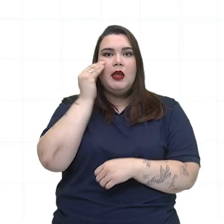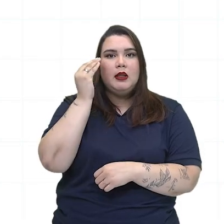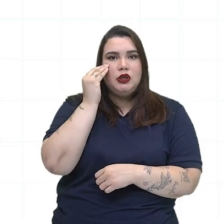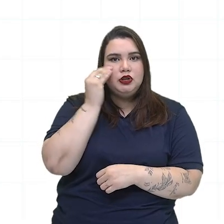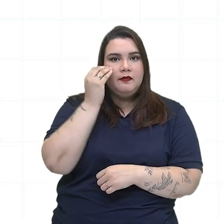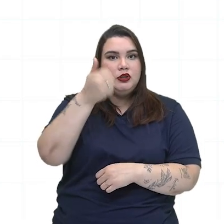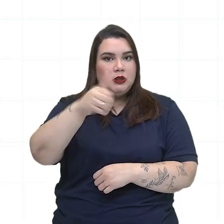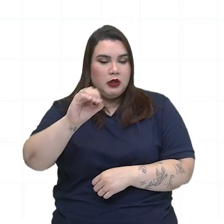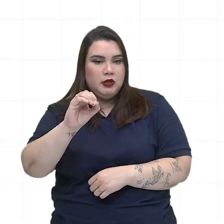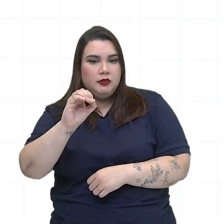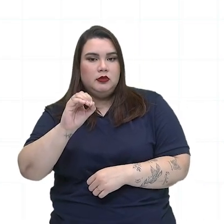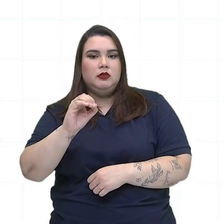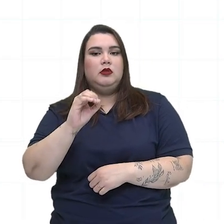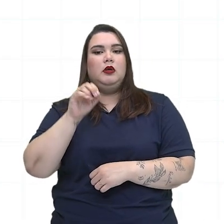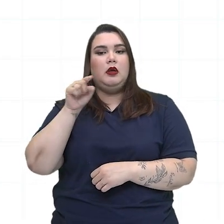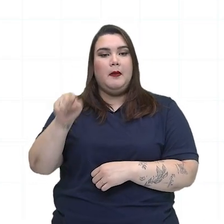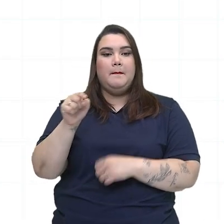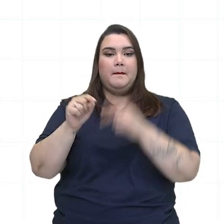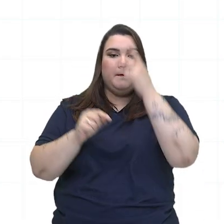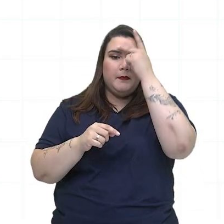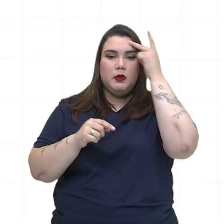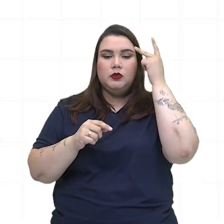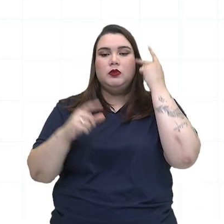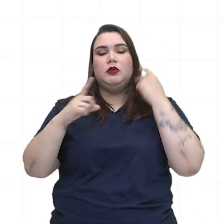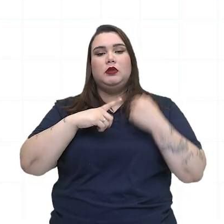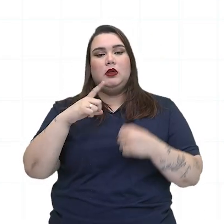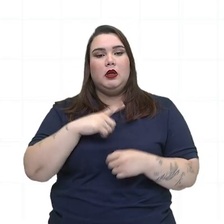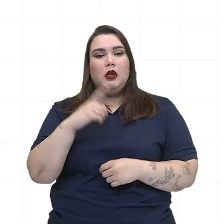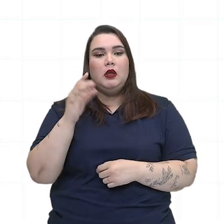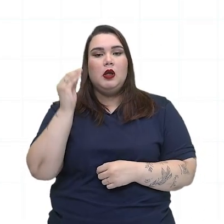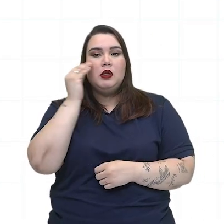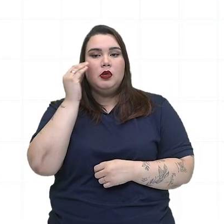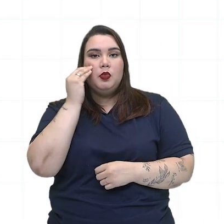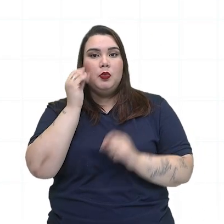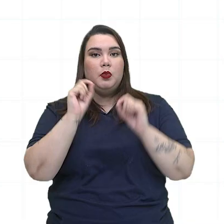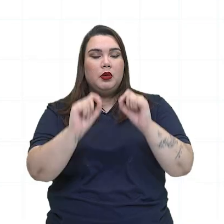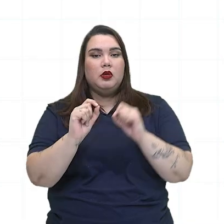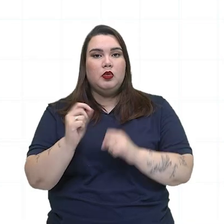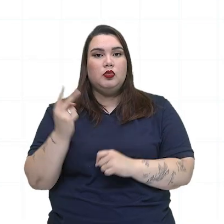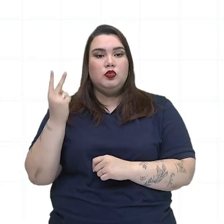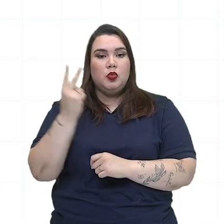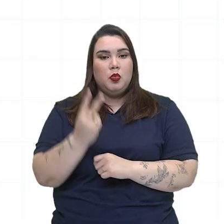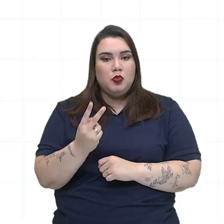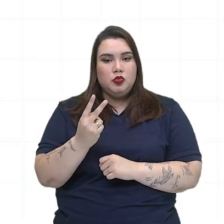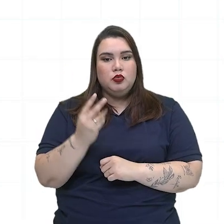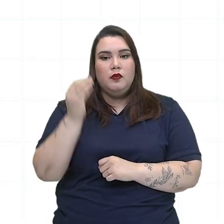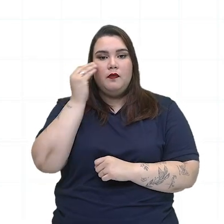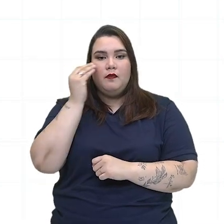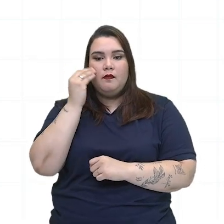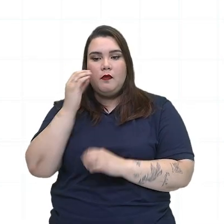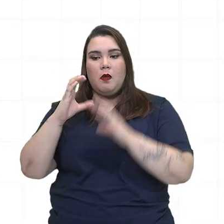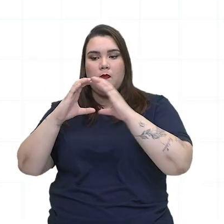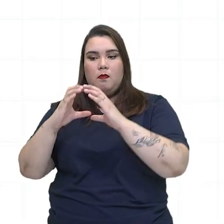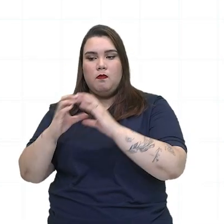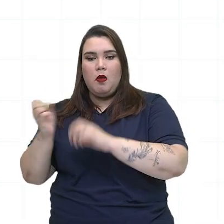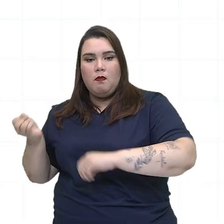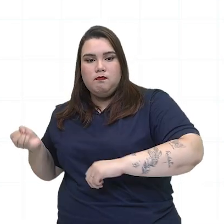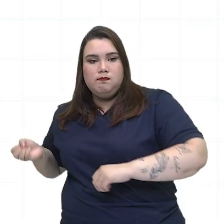o competidor tem direito a 2 jogadas por vez para derrubar todos os